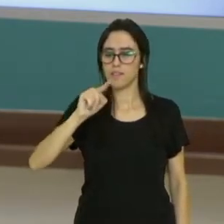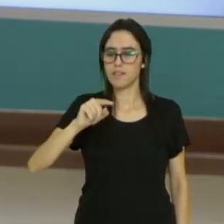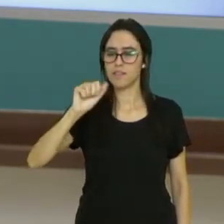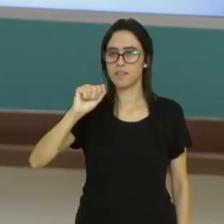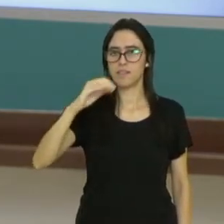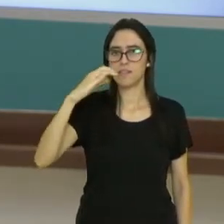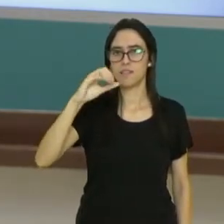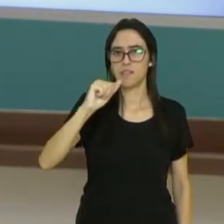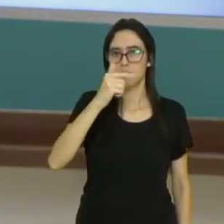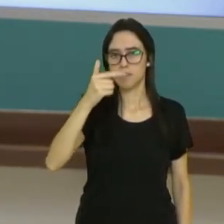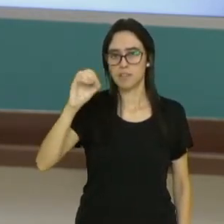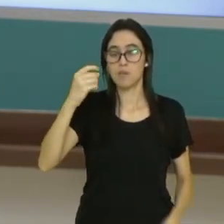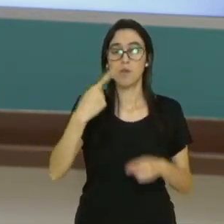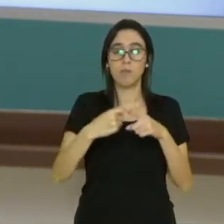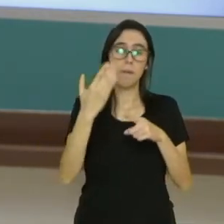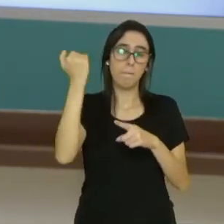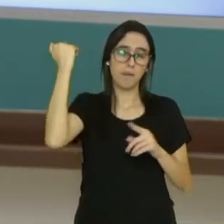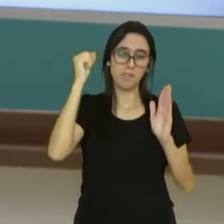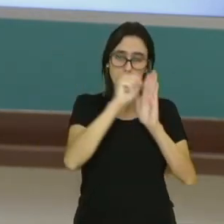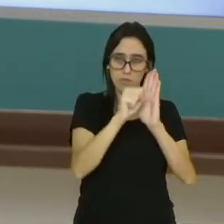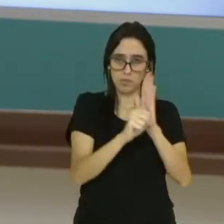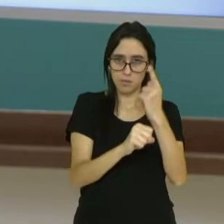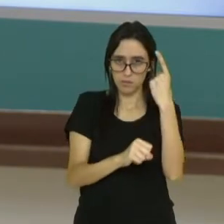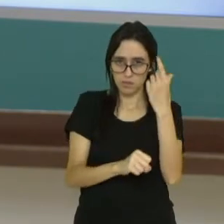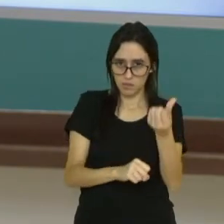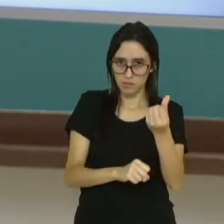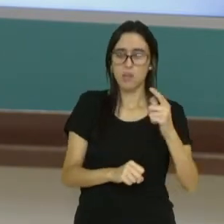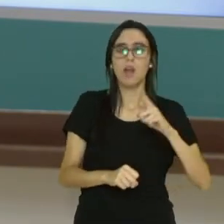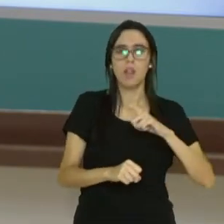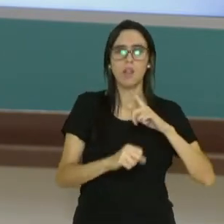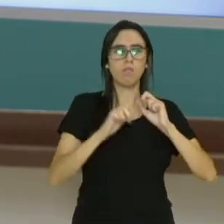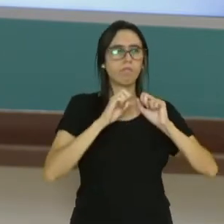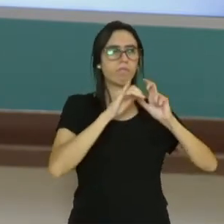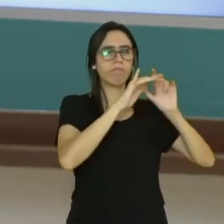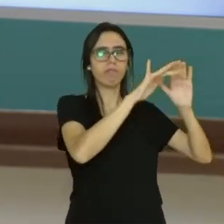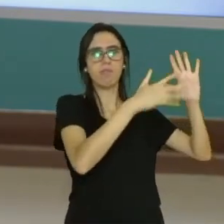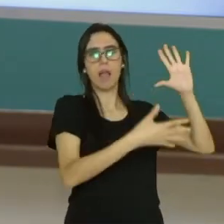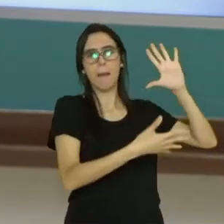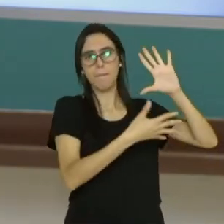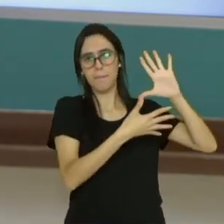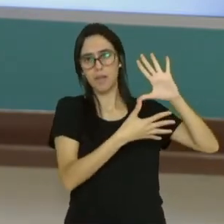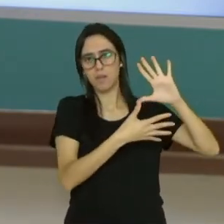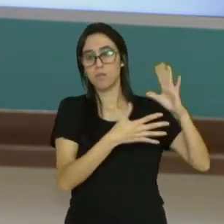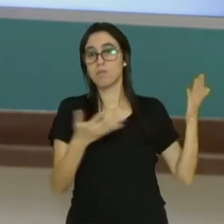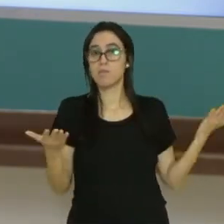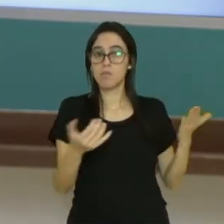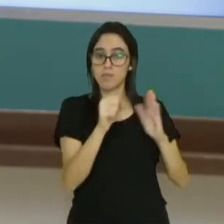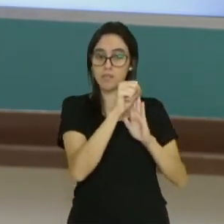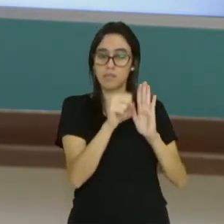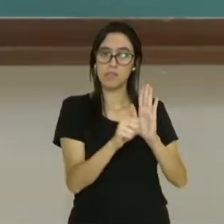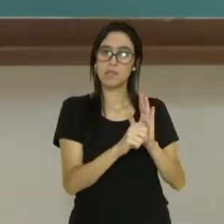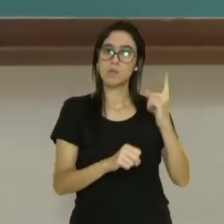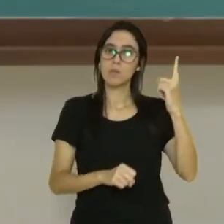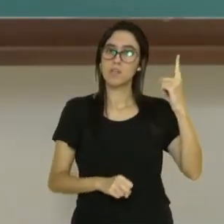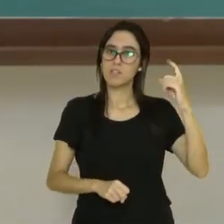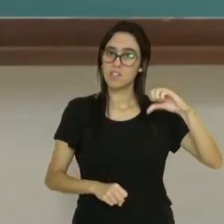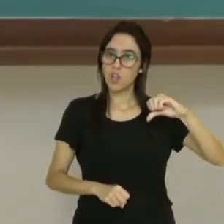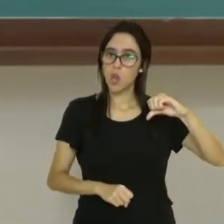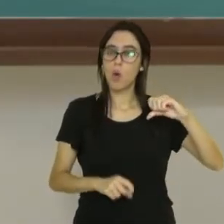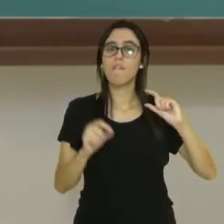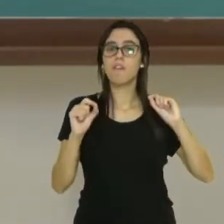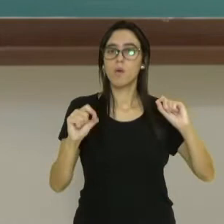se colonizado e dominado o continente americano. Agora, já no século XIX, as ideias